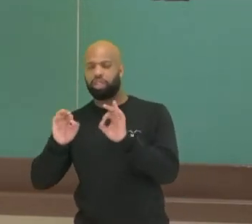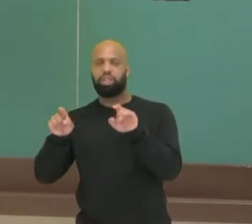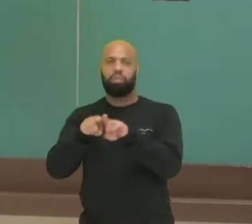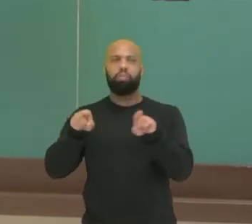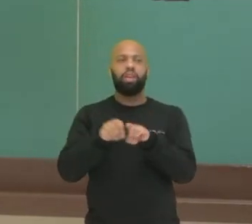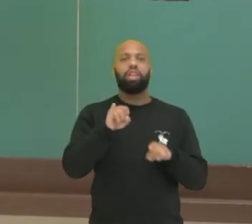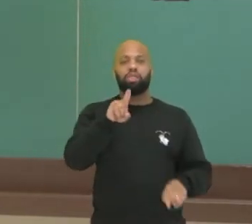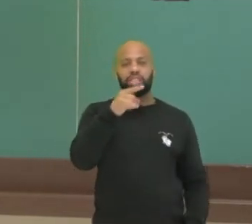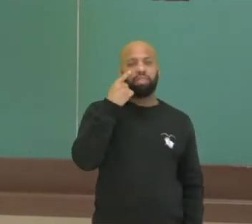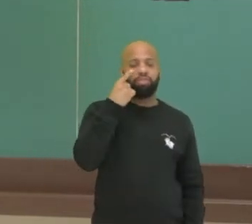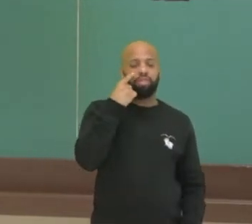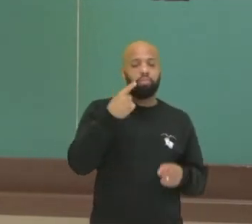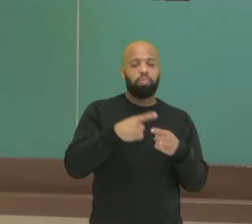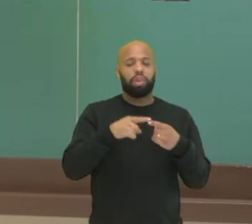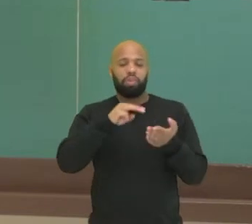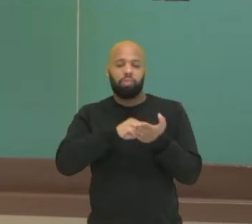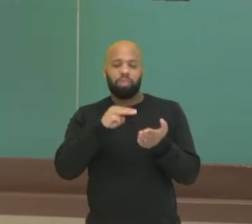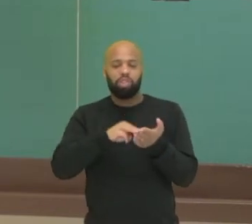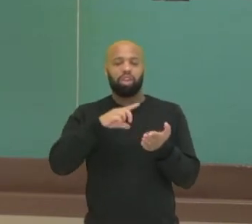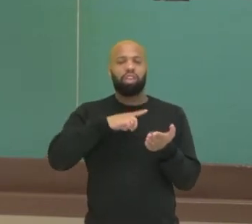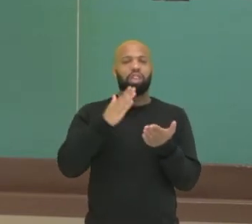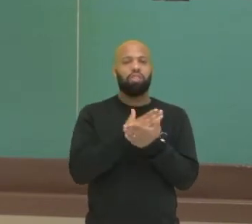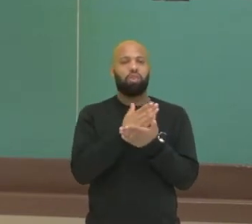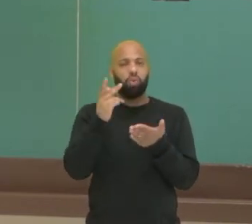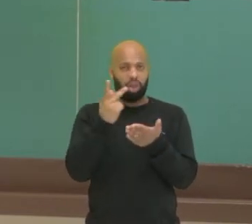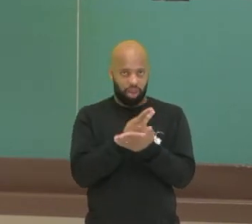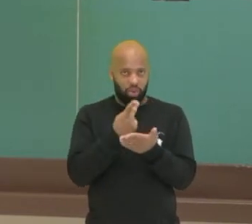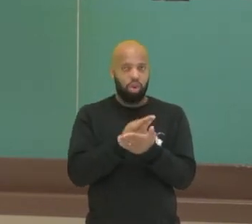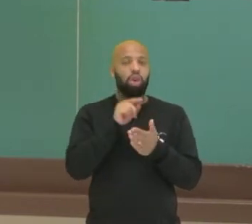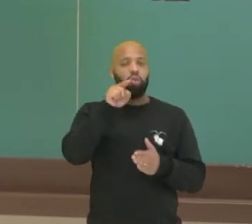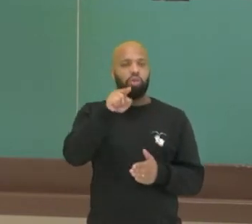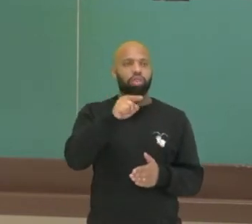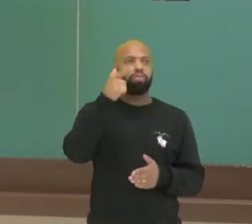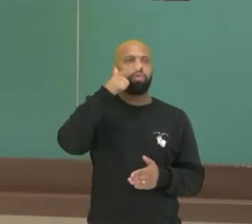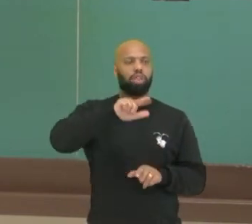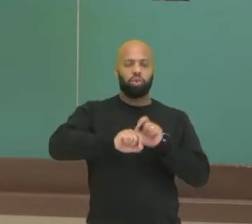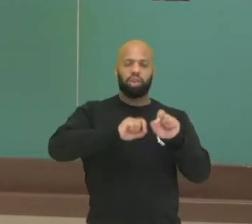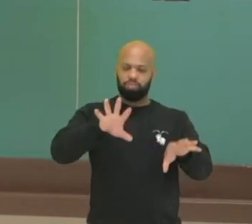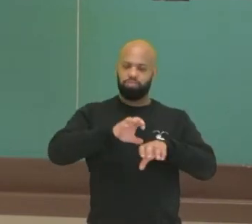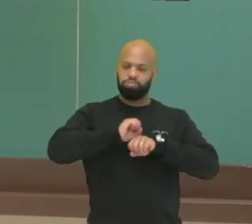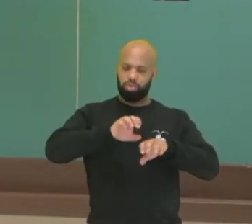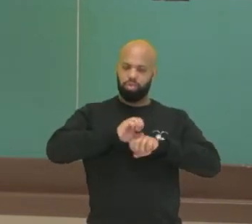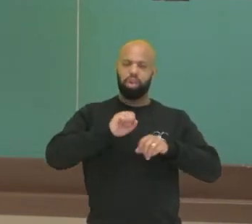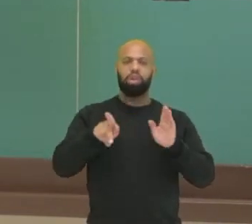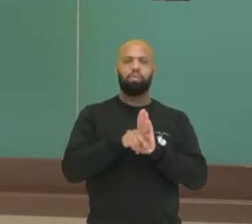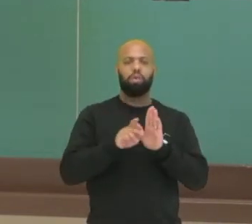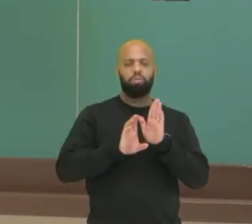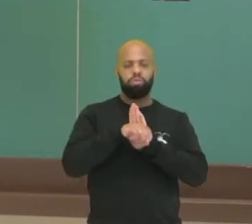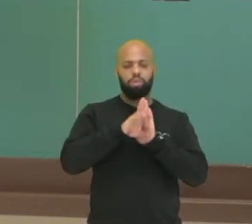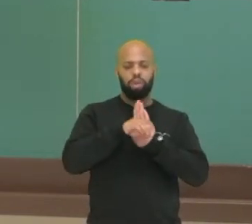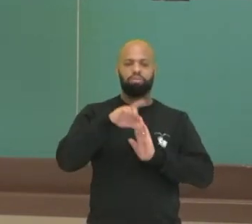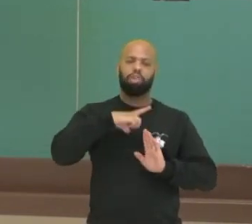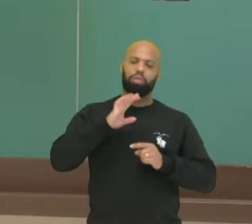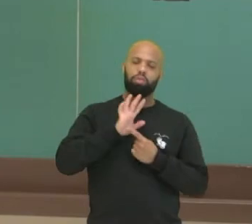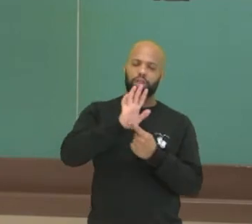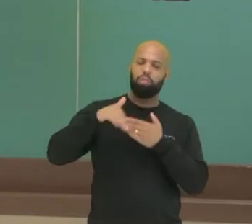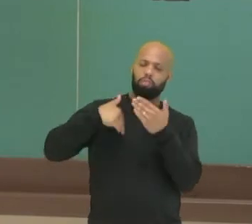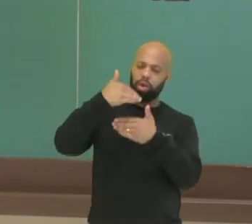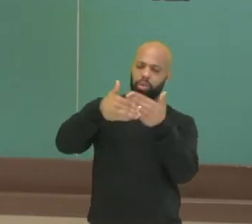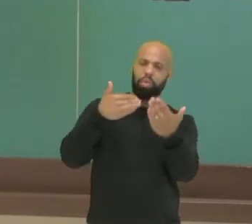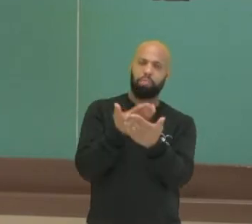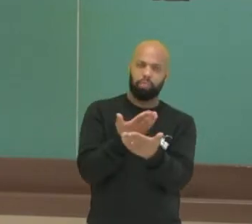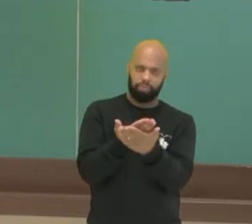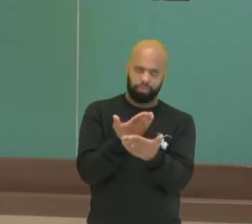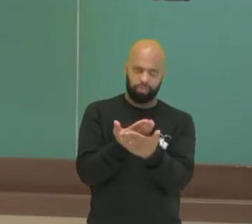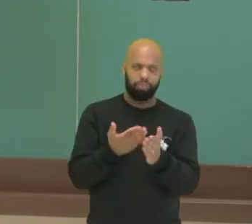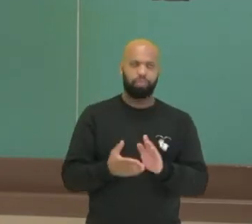você verifica o porquê que houve algum equívoco, aí você consegue se apropriar dos conceitos que estão sendo trabalhados ao longo das